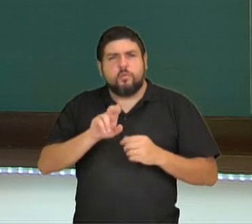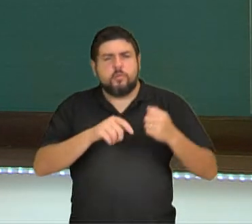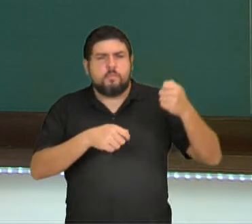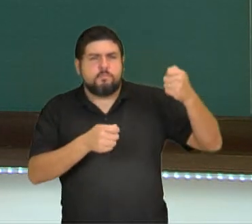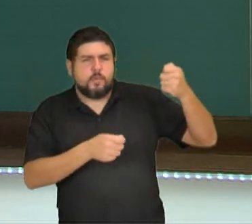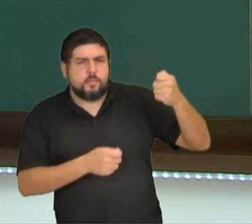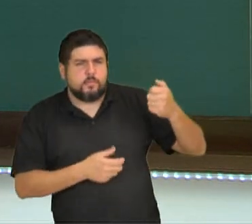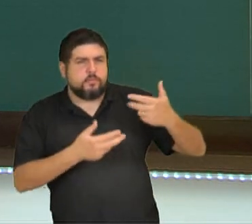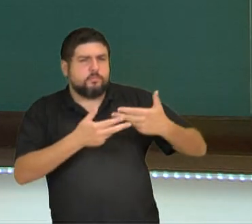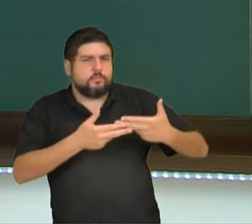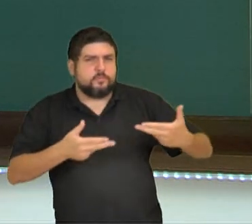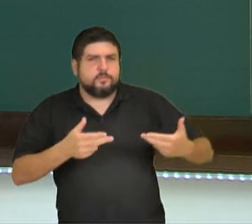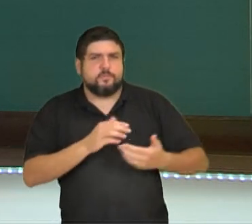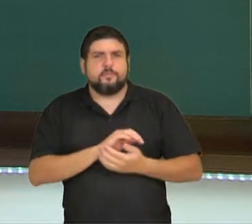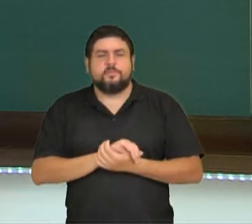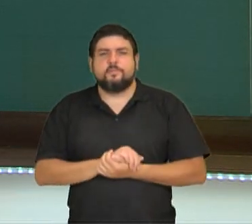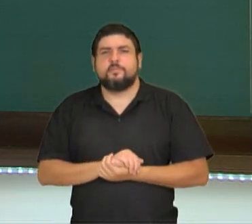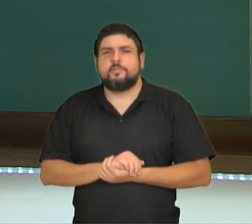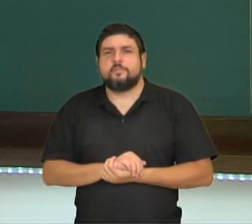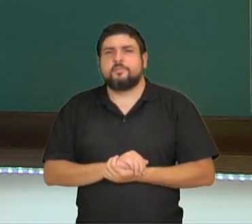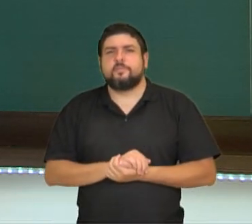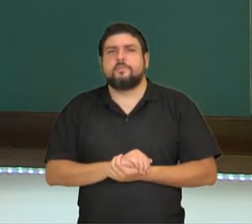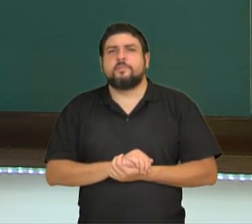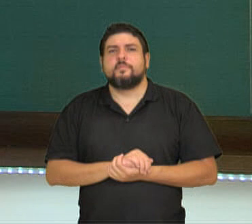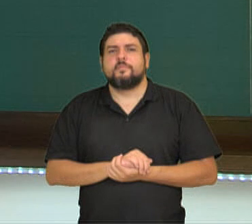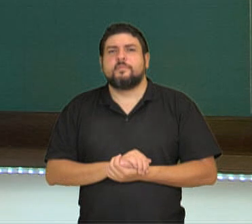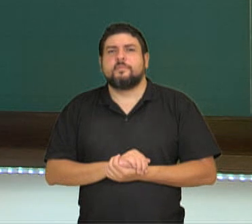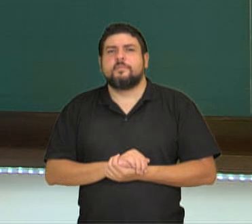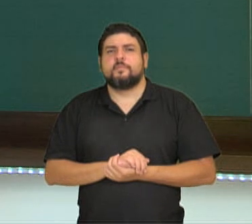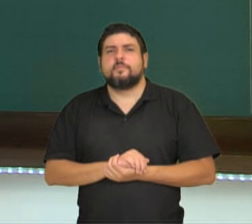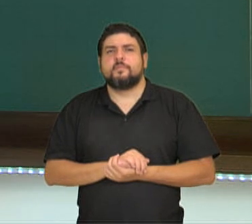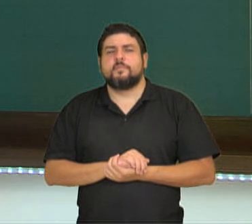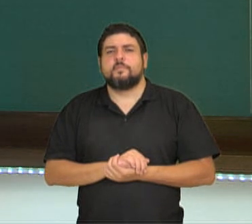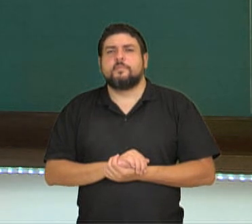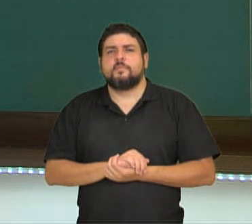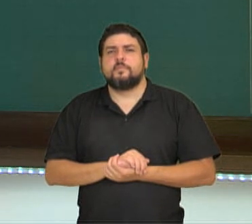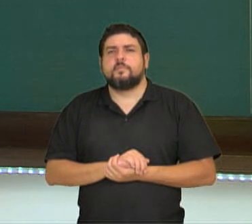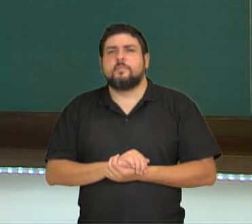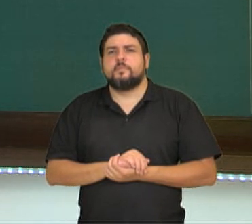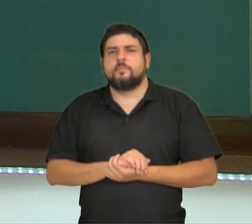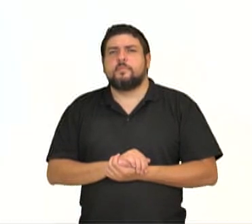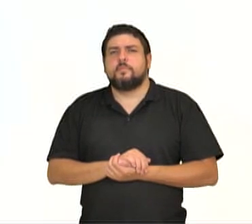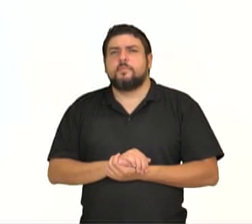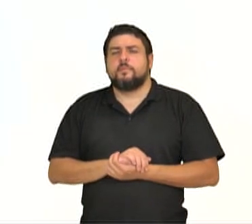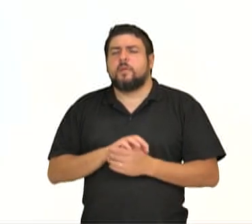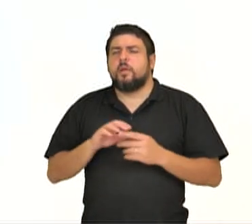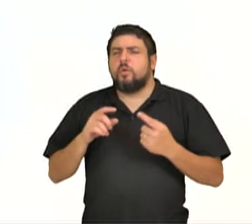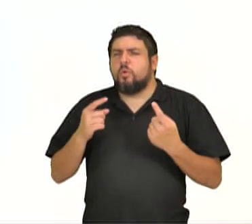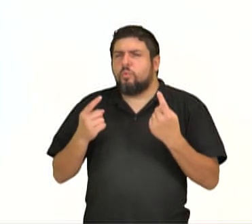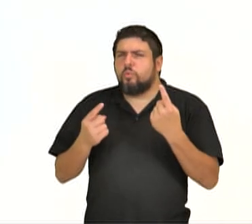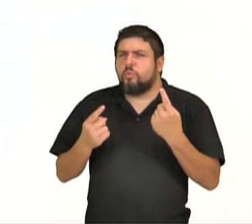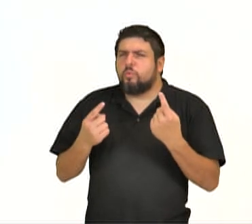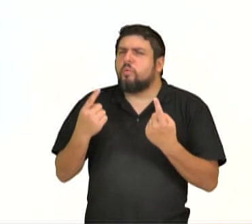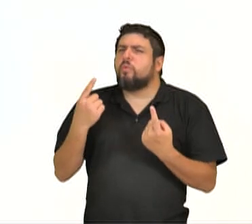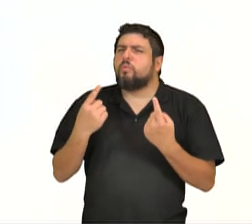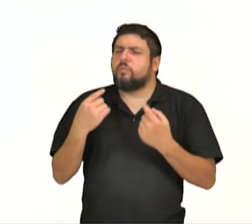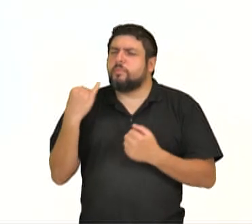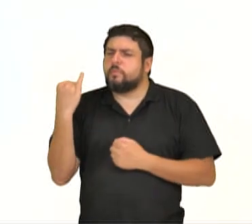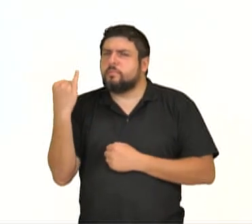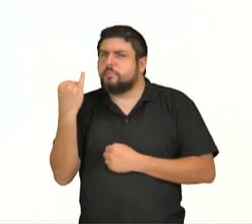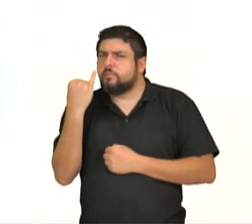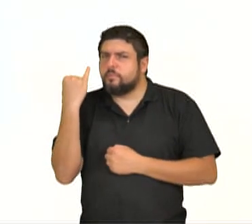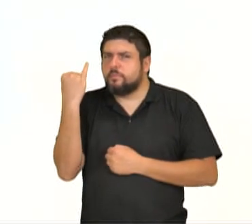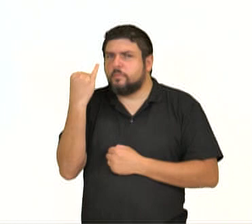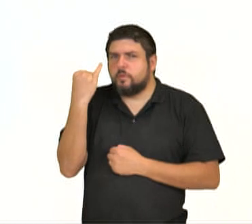E afinal de contas, para nosso início de conversa, qual é a importância dos instrumentos para a